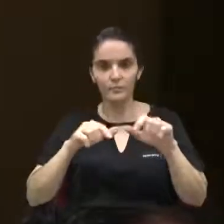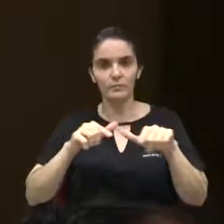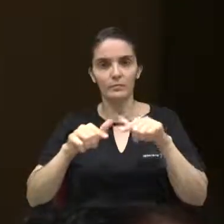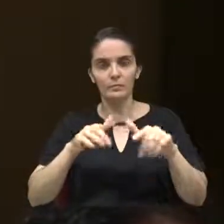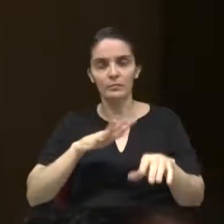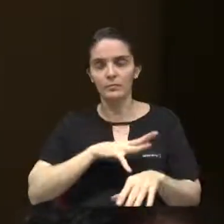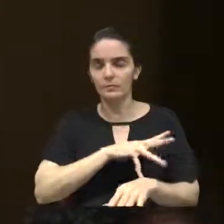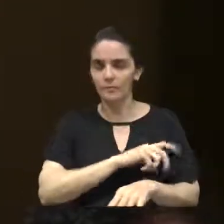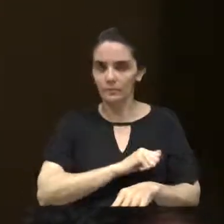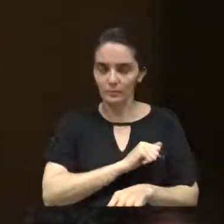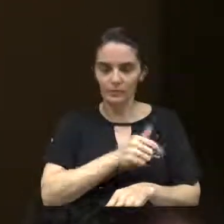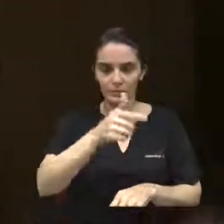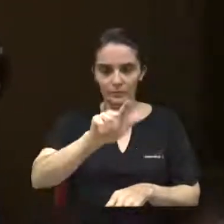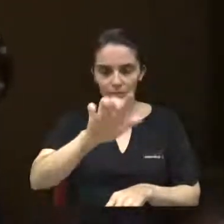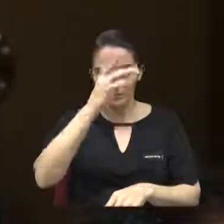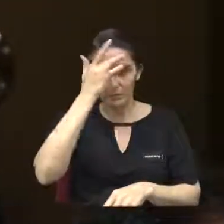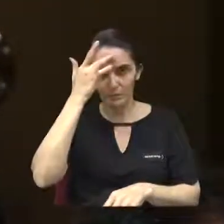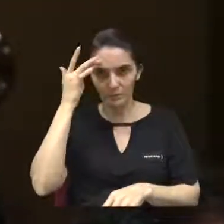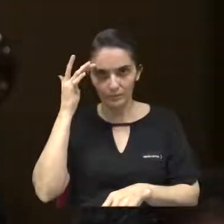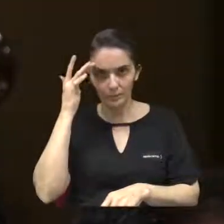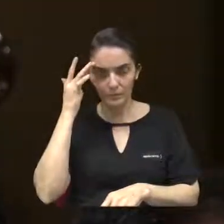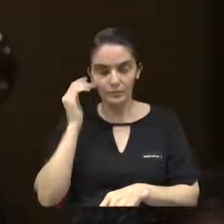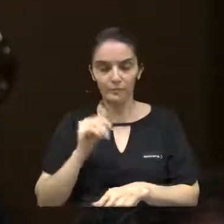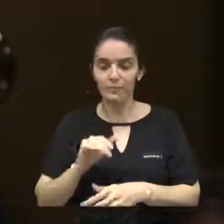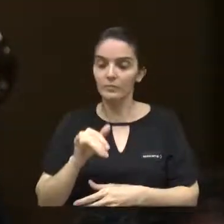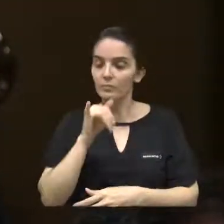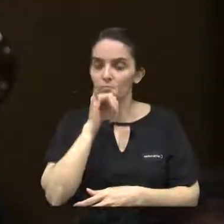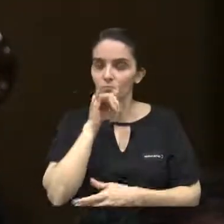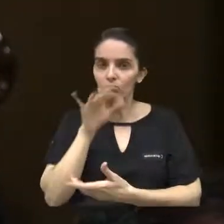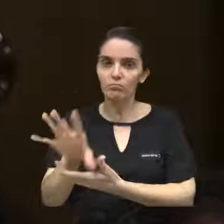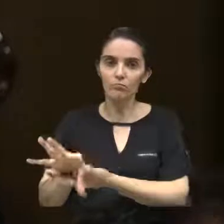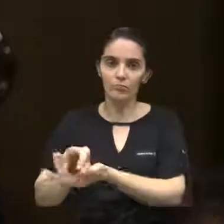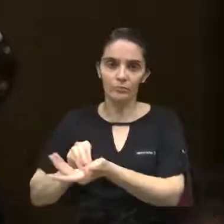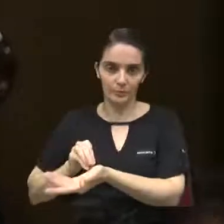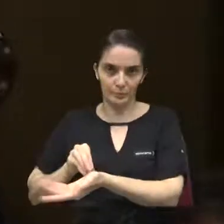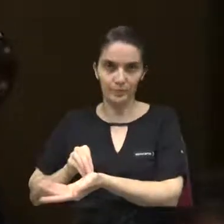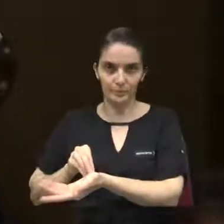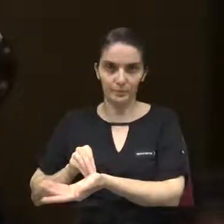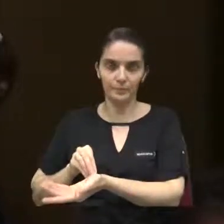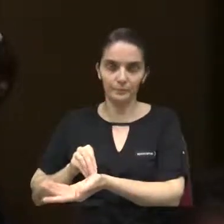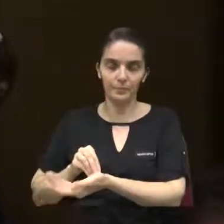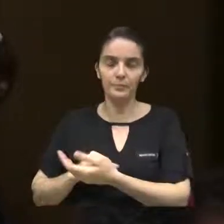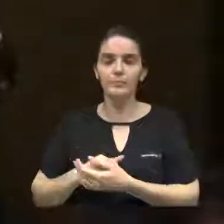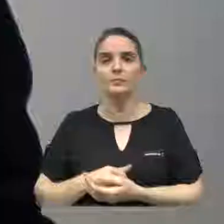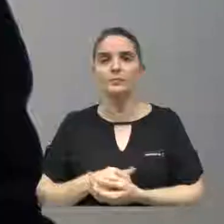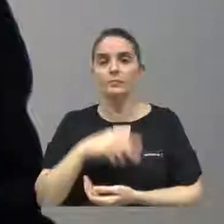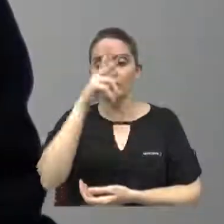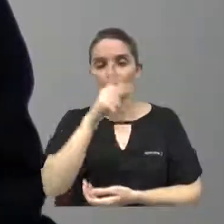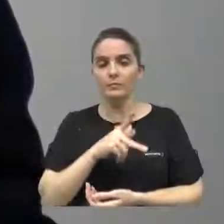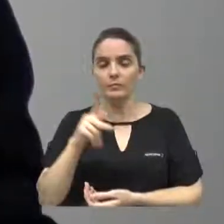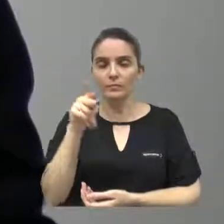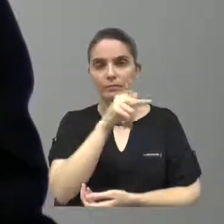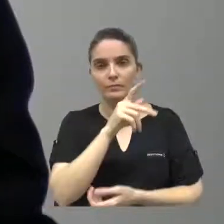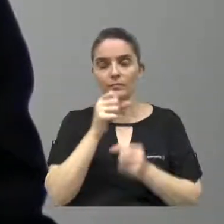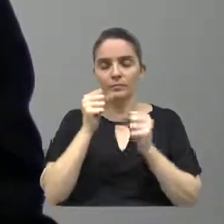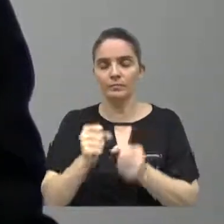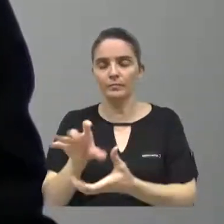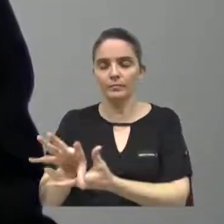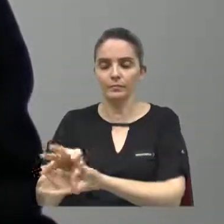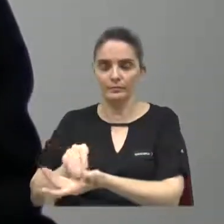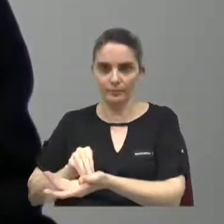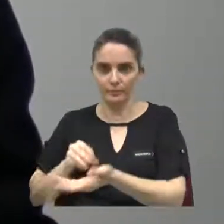do próximo, e o exemplo que ele teve, ele pôde